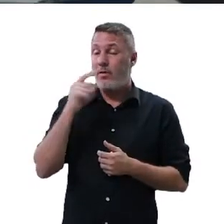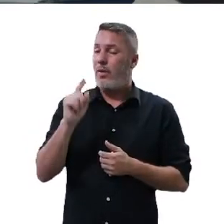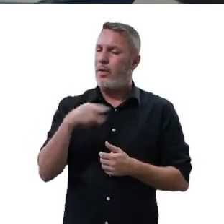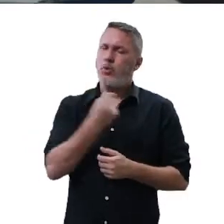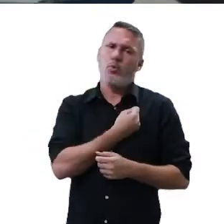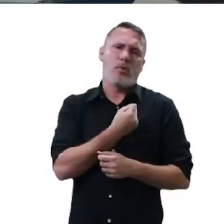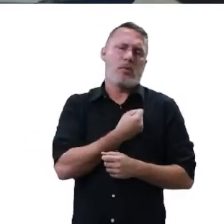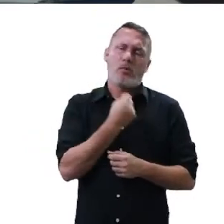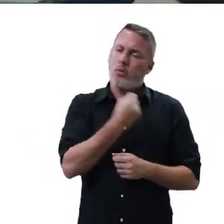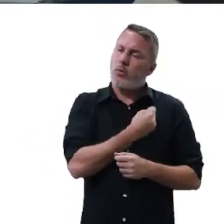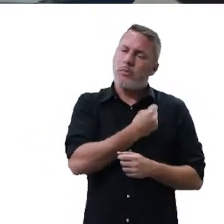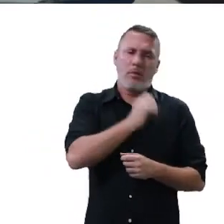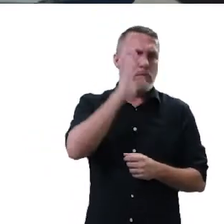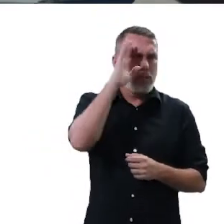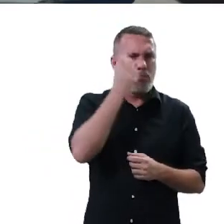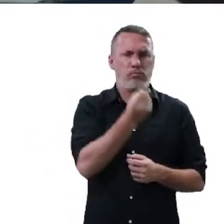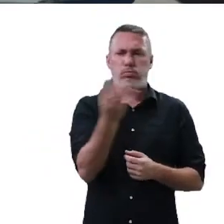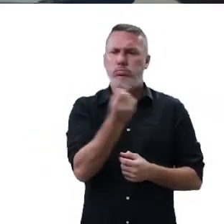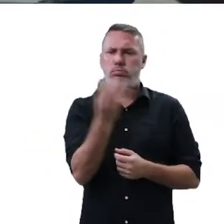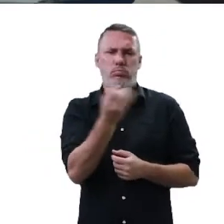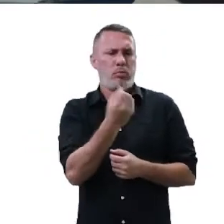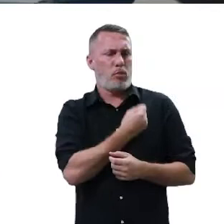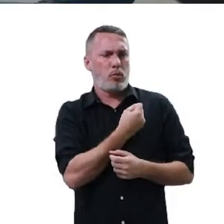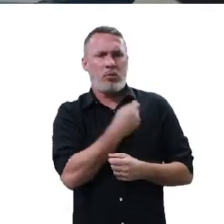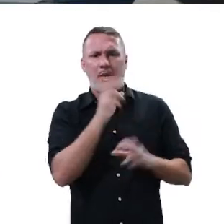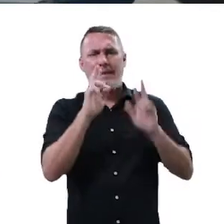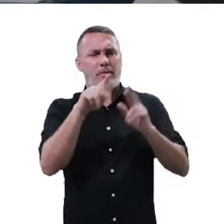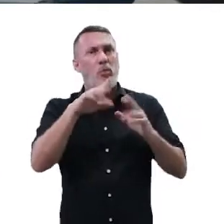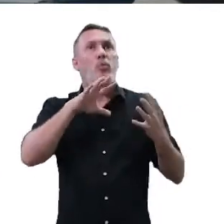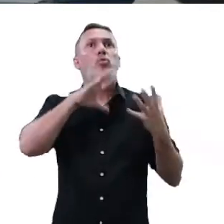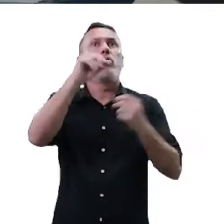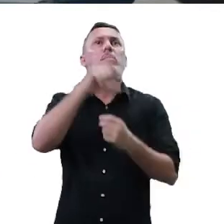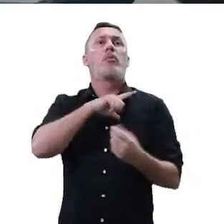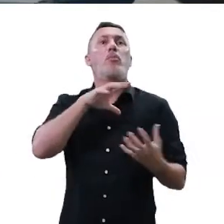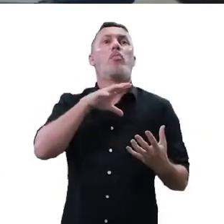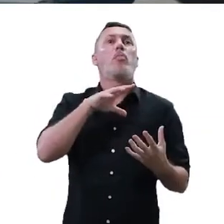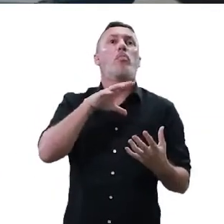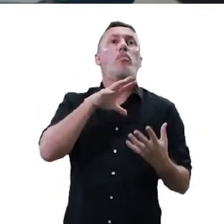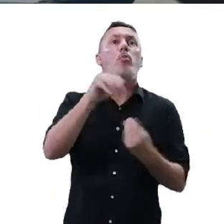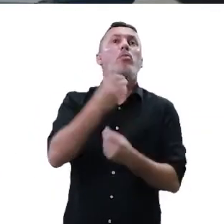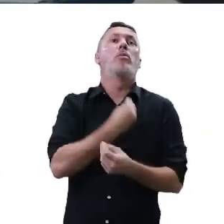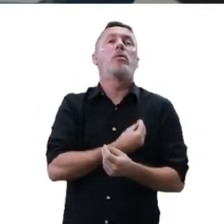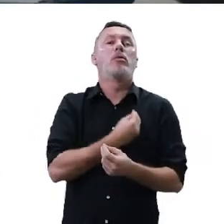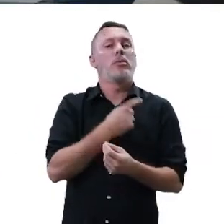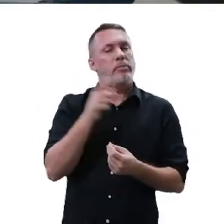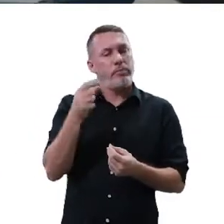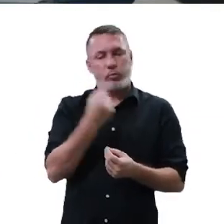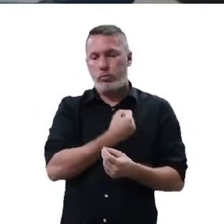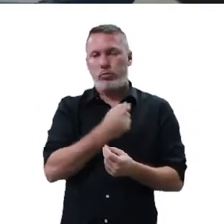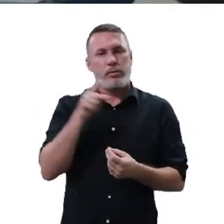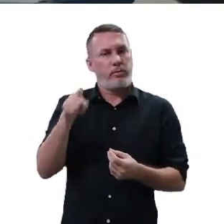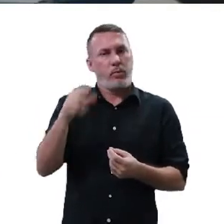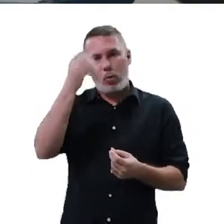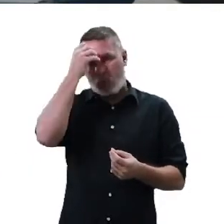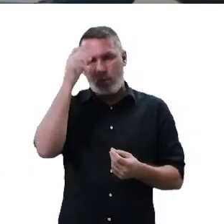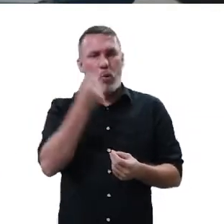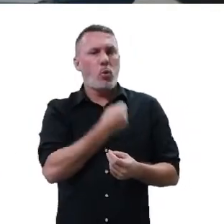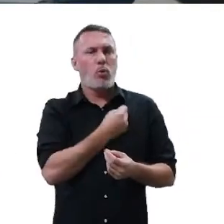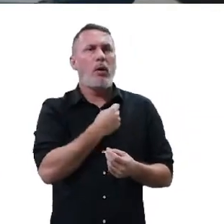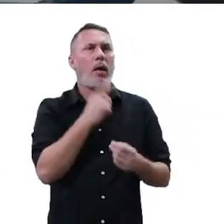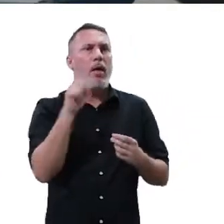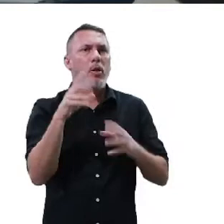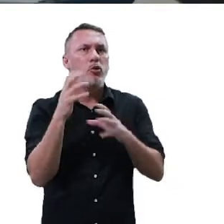matemática, os números, a harmonia que tinha no universo e os números eram responsáveis por tudo que existe. Então tudo não passava